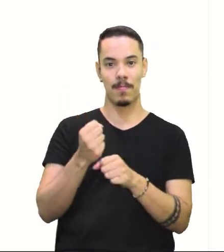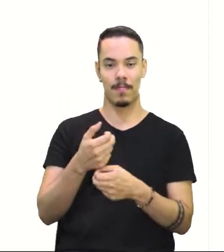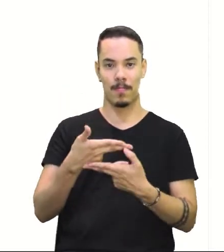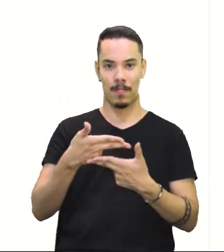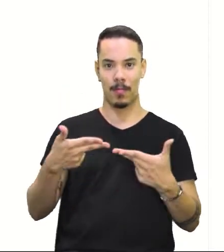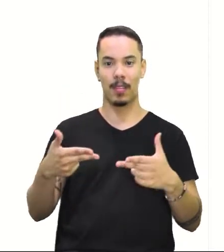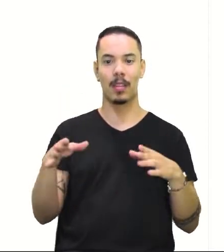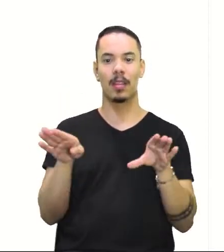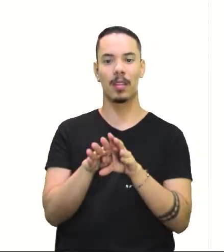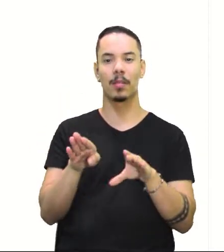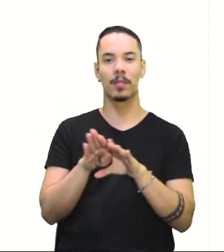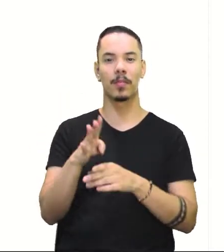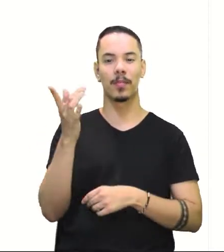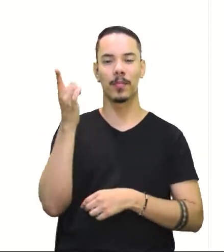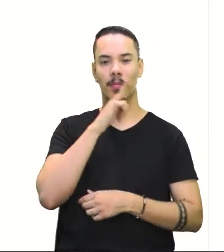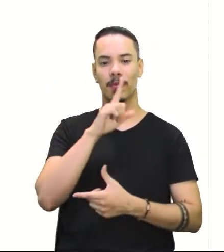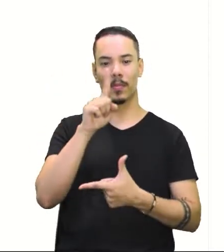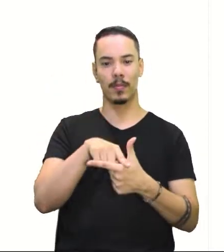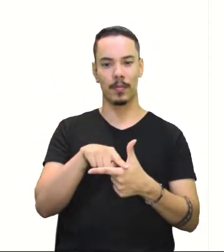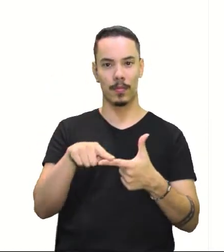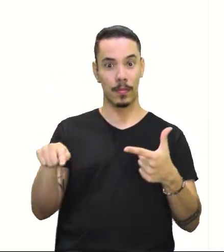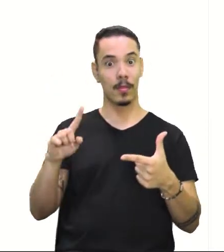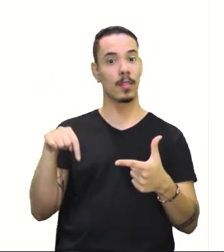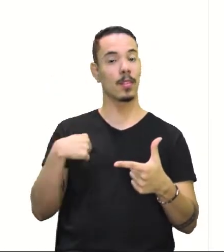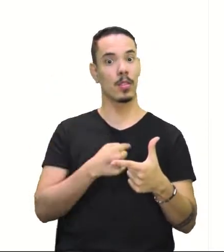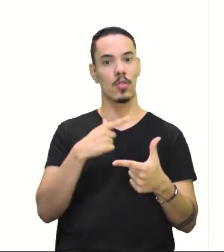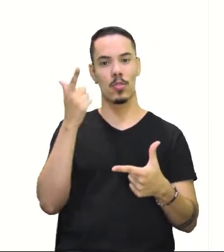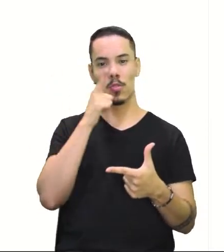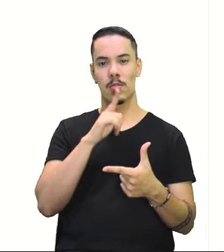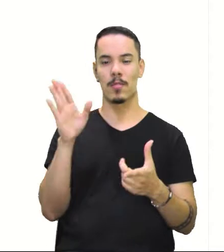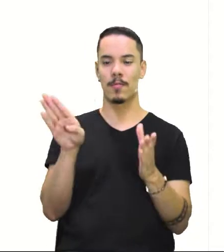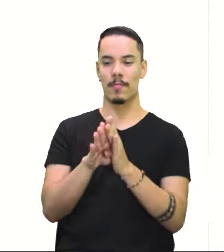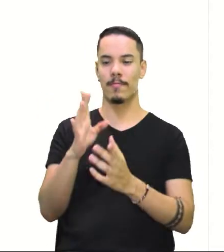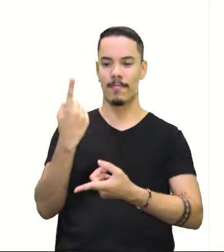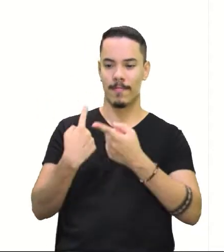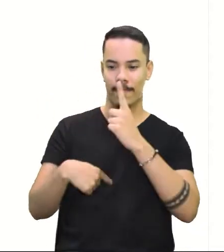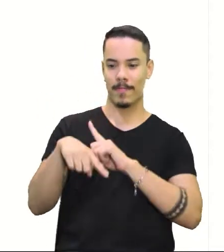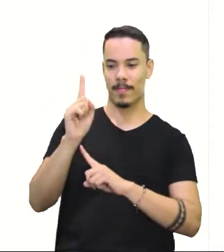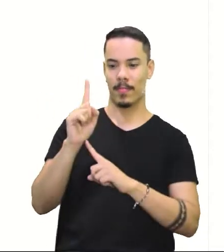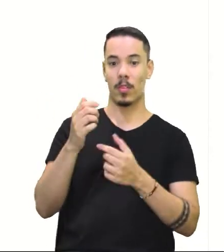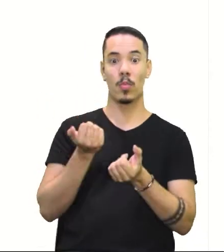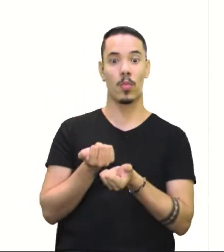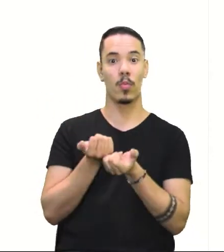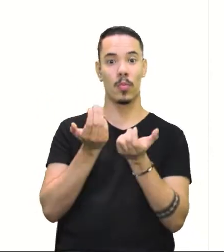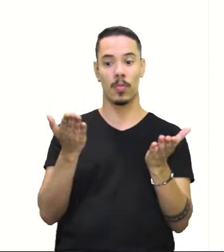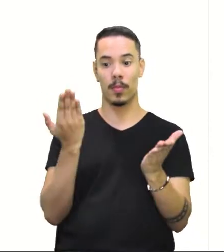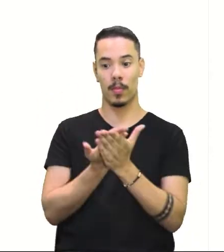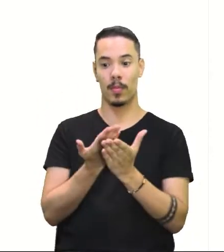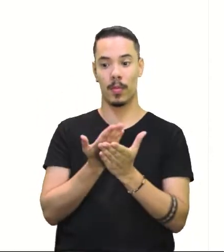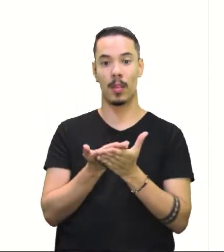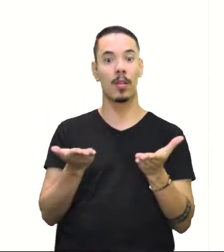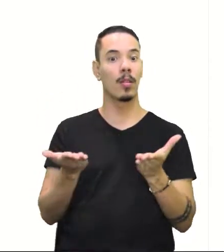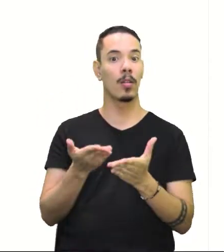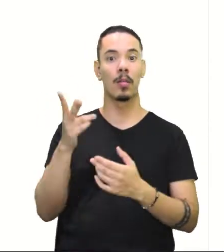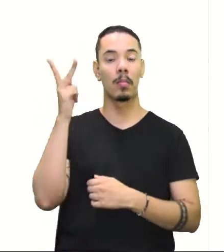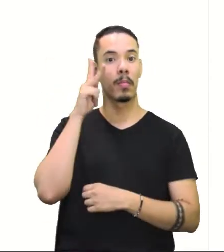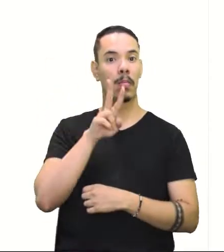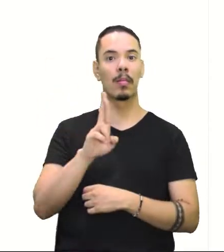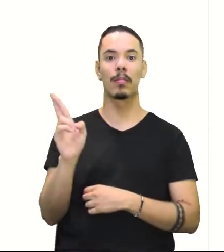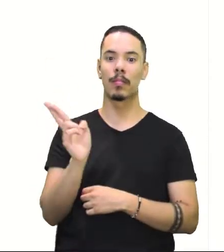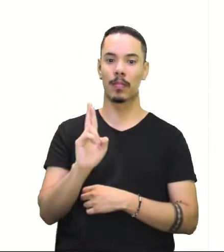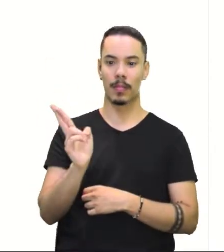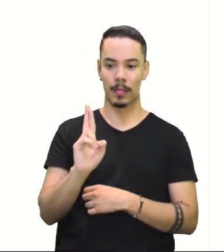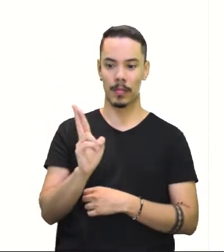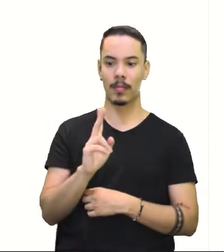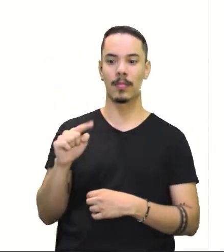também de divisão. E a gente chega longe, tá bom? E o oferecimento da aula de hoje vai para e a gente vai